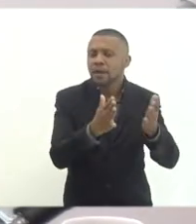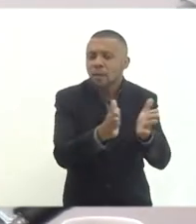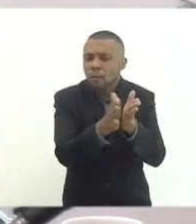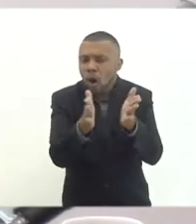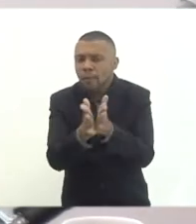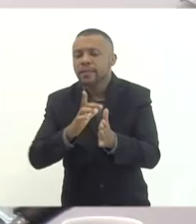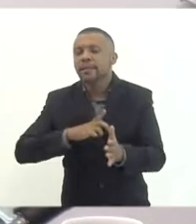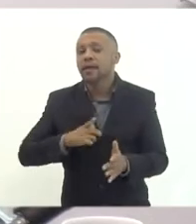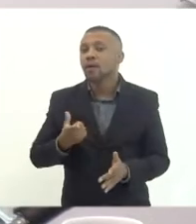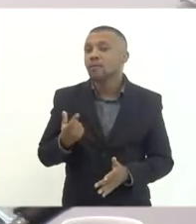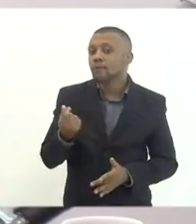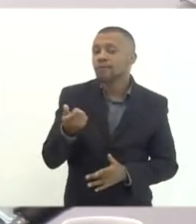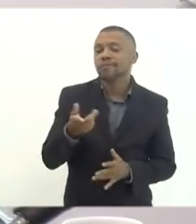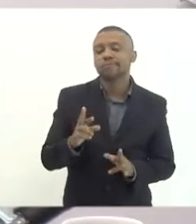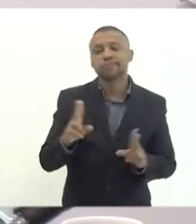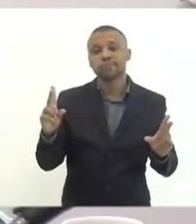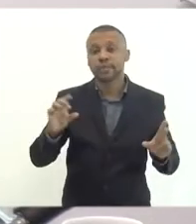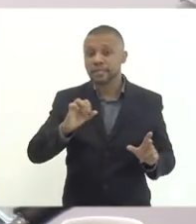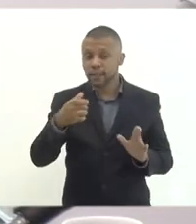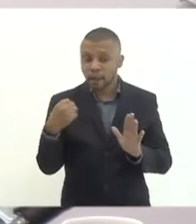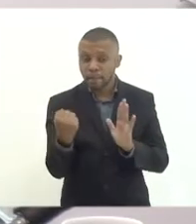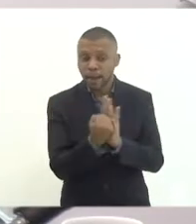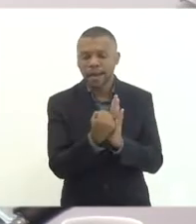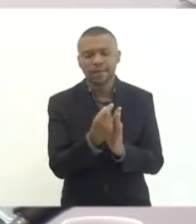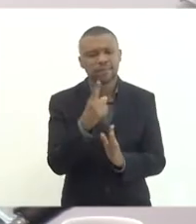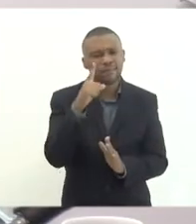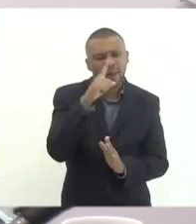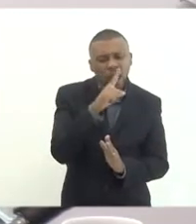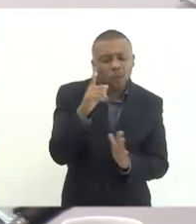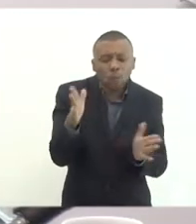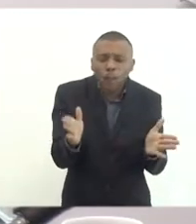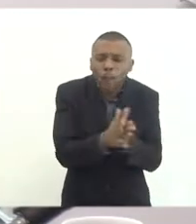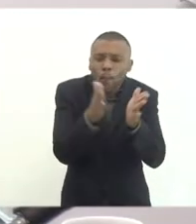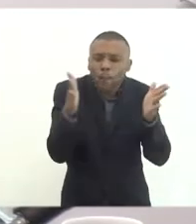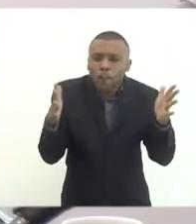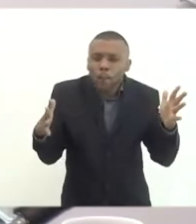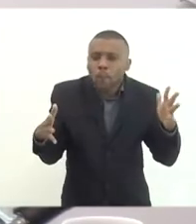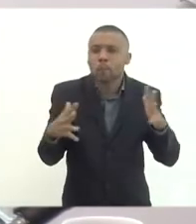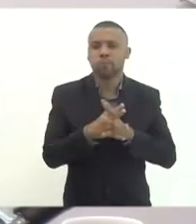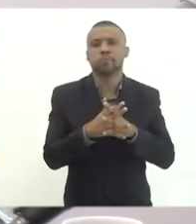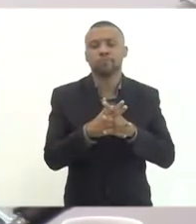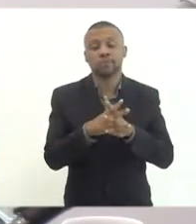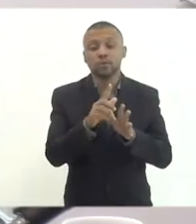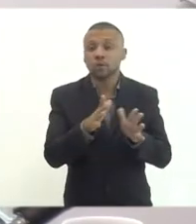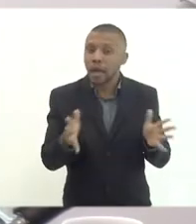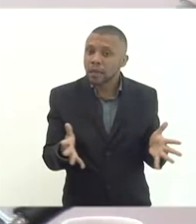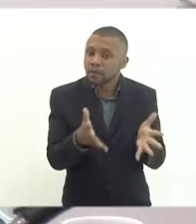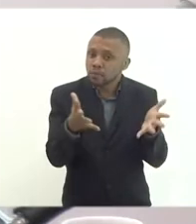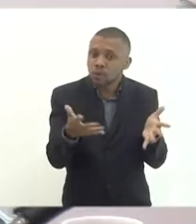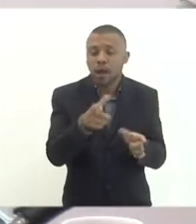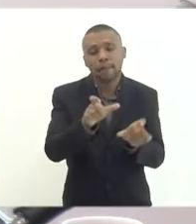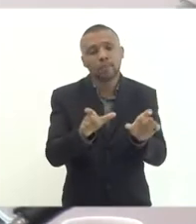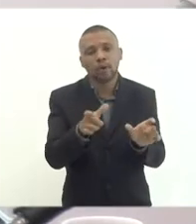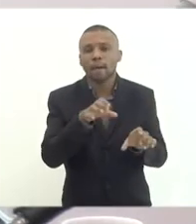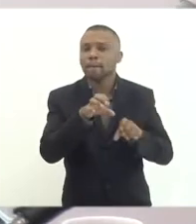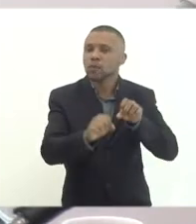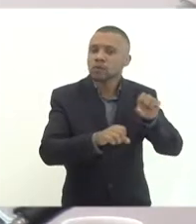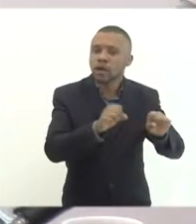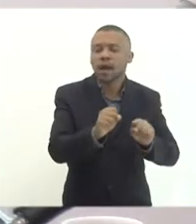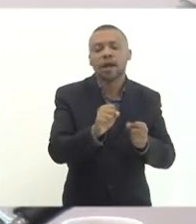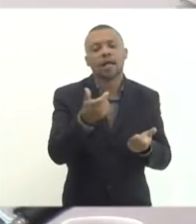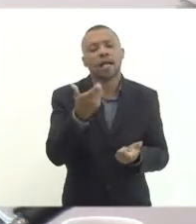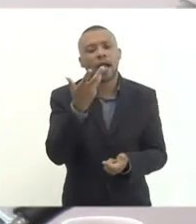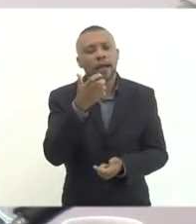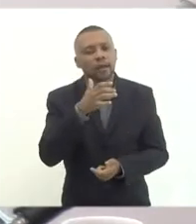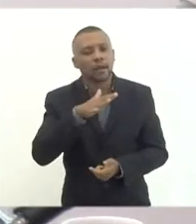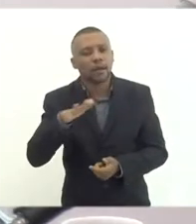e quem tem uma durabilidade tem um valor diferenciado e se estimula a equipe inclusive buscar essas pessoas dá mais né crianças